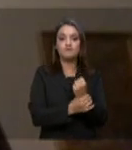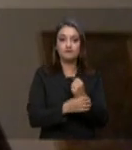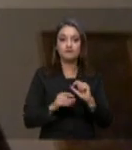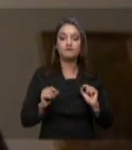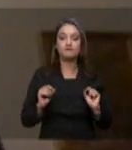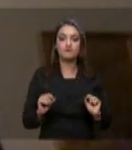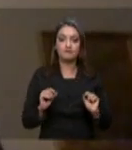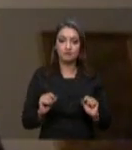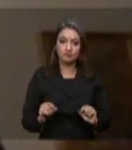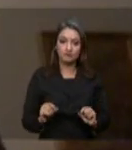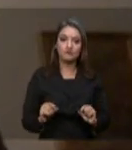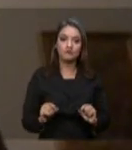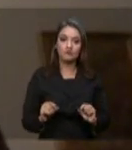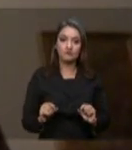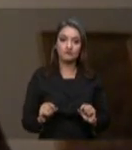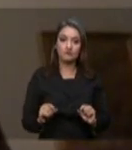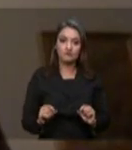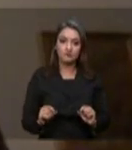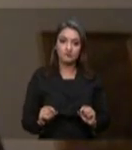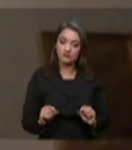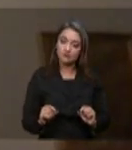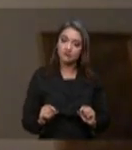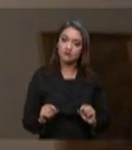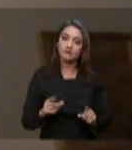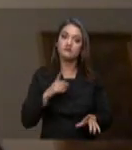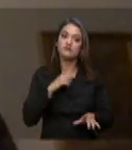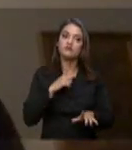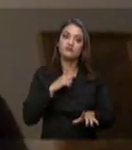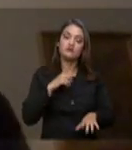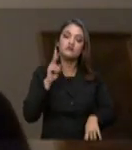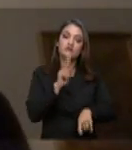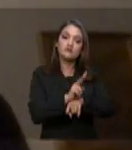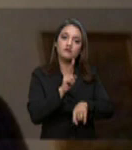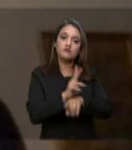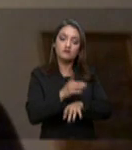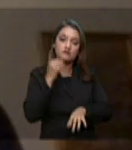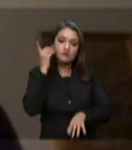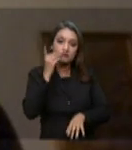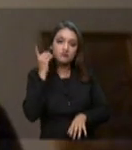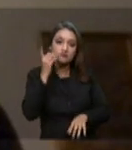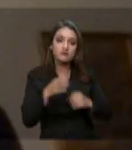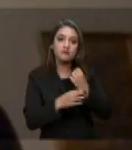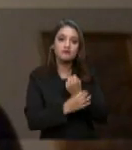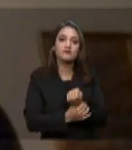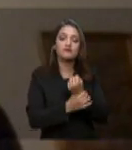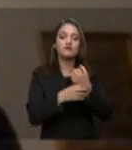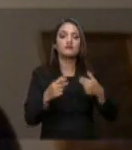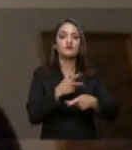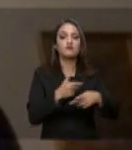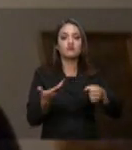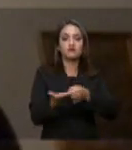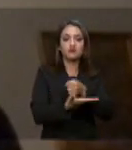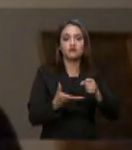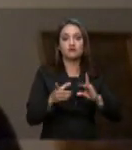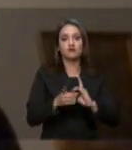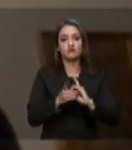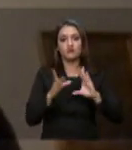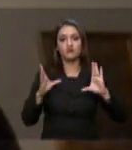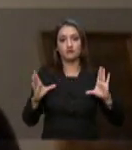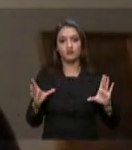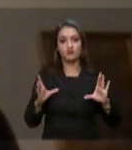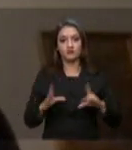Ou seja a indispensável imunidade parlamentar como garantia de Pilares fundamentais da